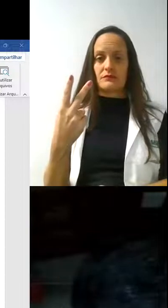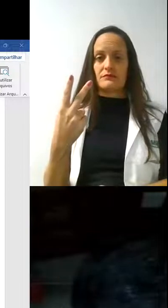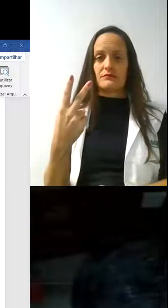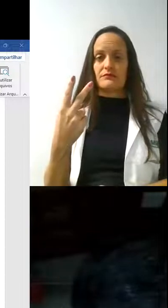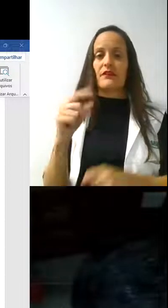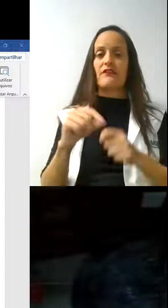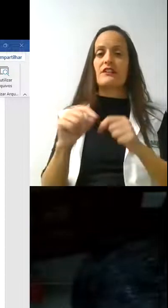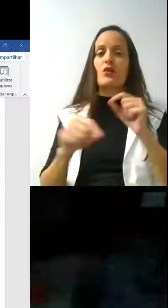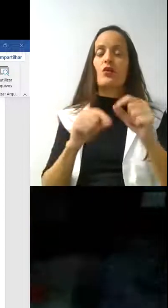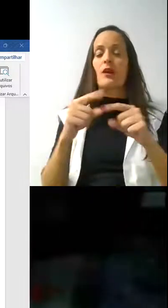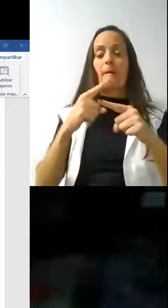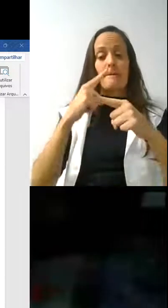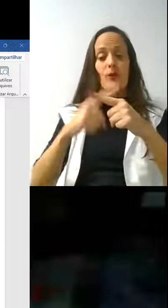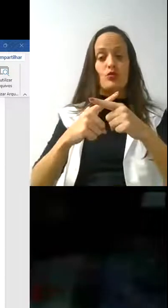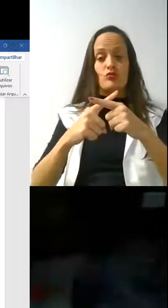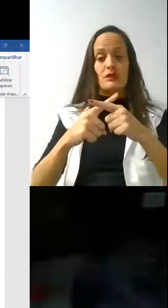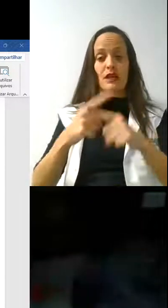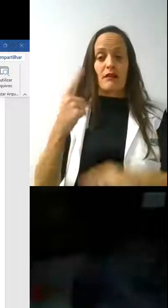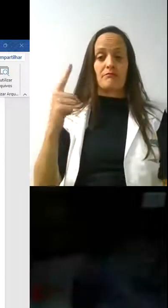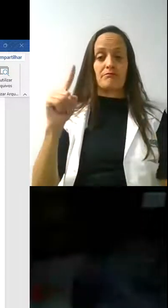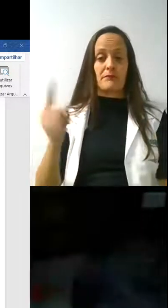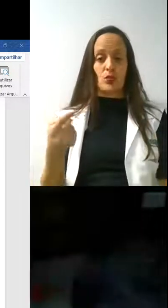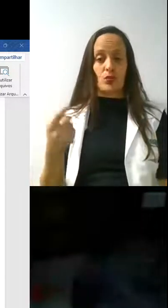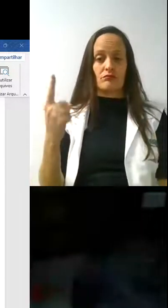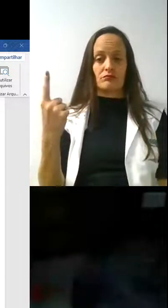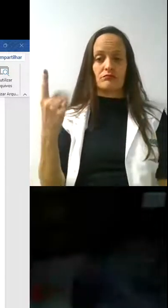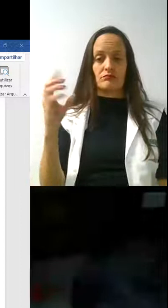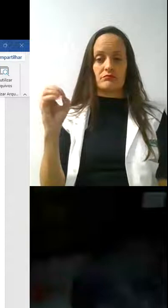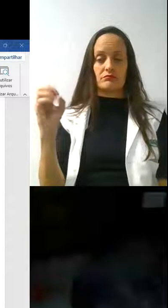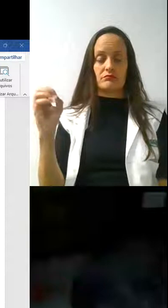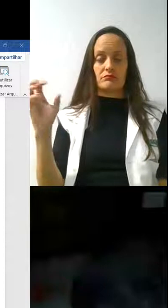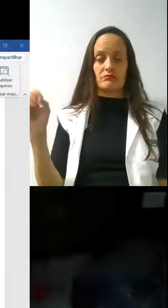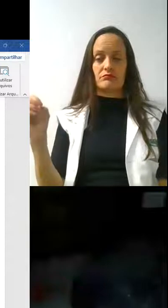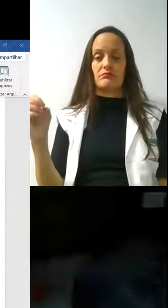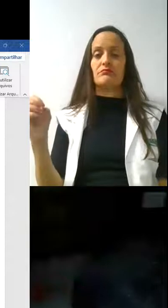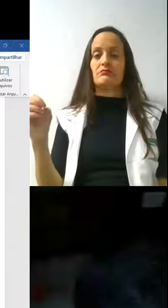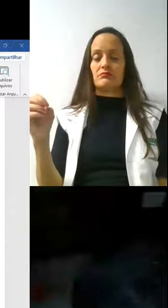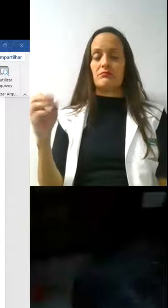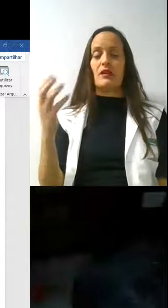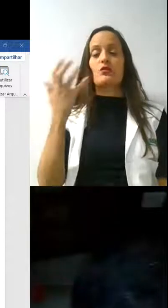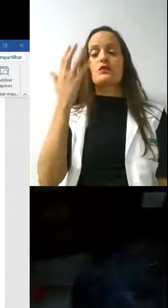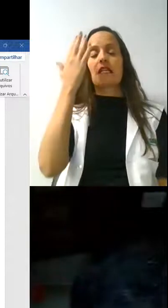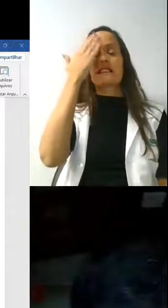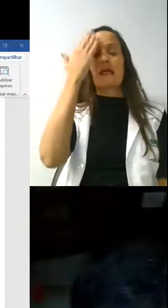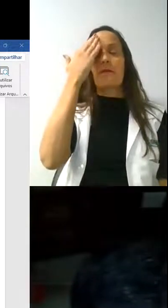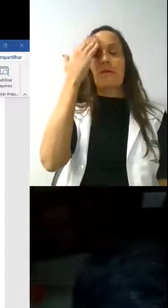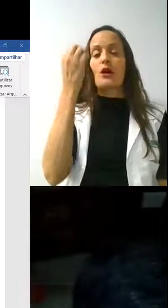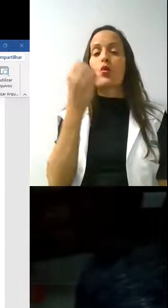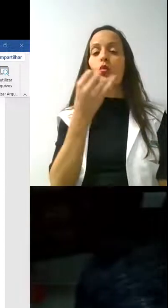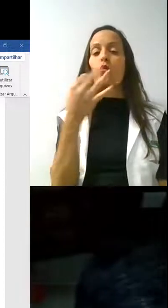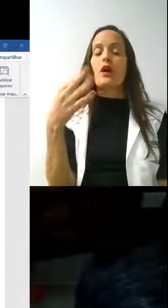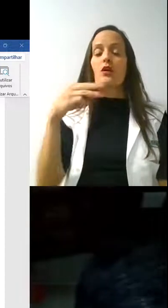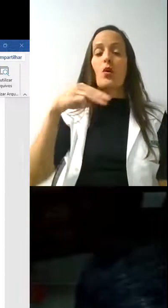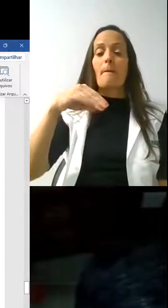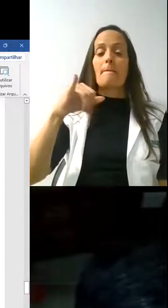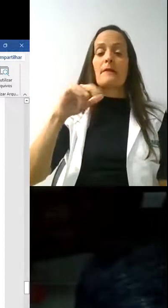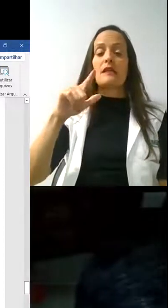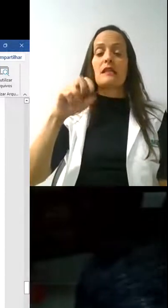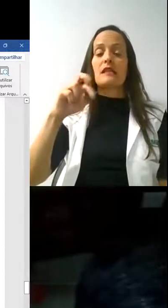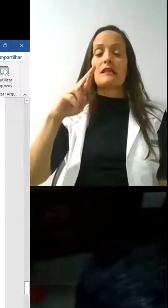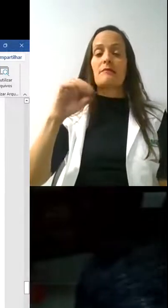quê? Multiplicar ele por 1000 para me saber o quê? Quantos milímetros ele equivale. Então, ó, equivale